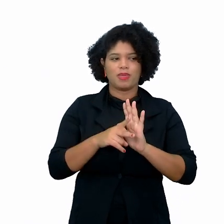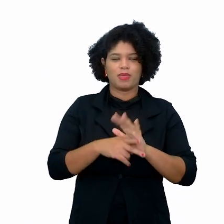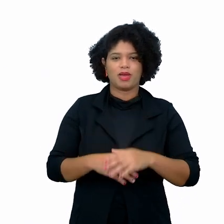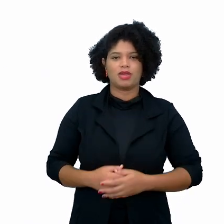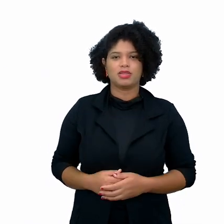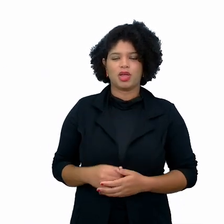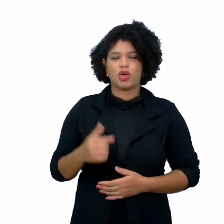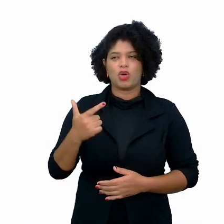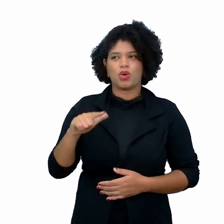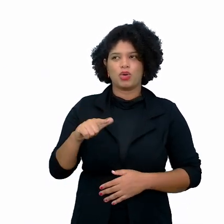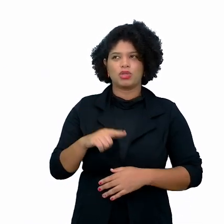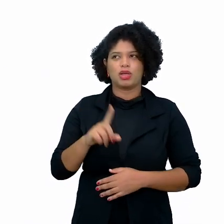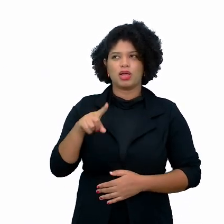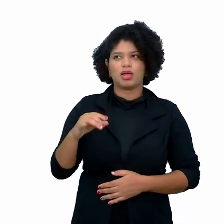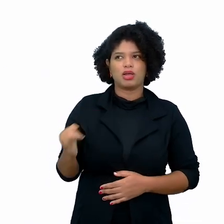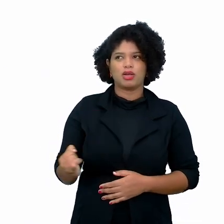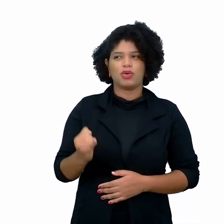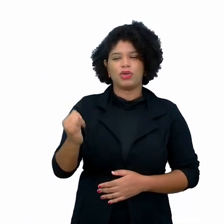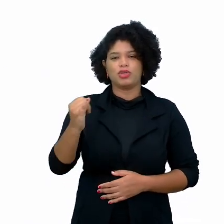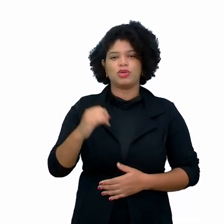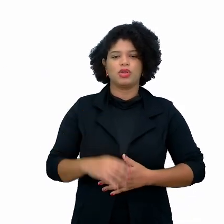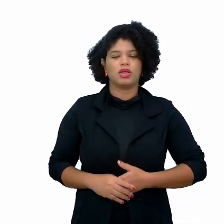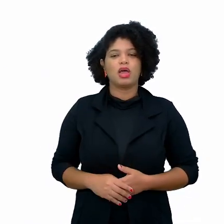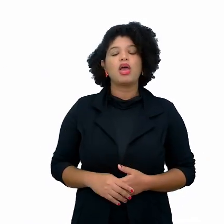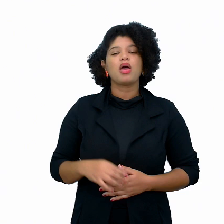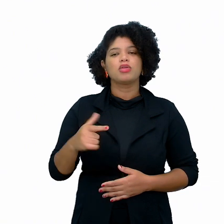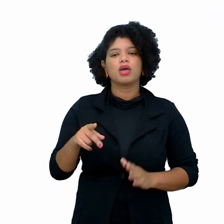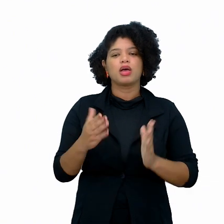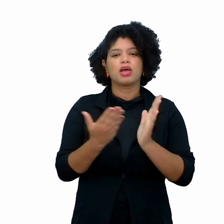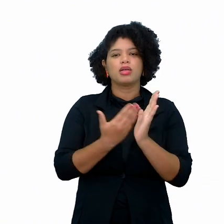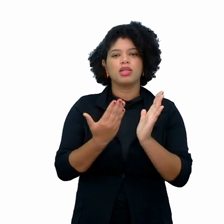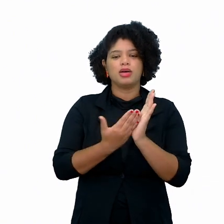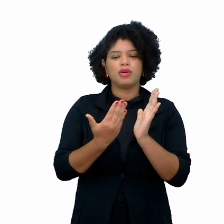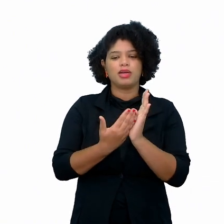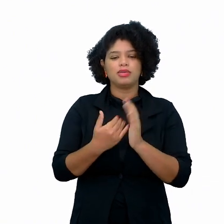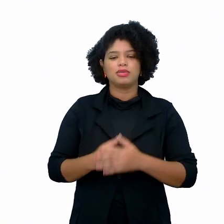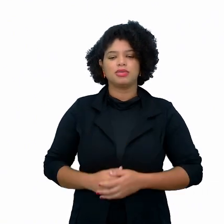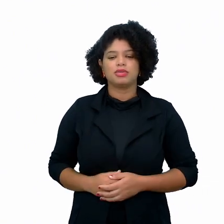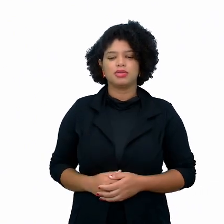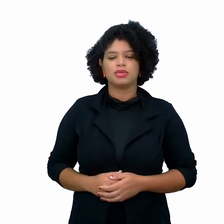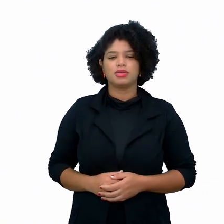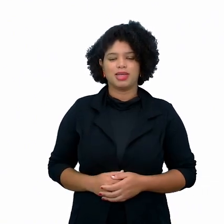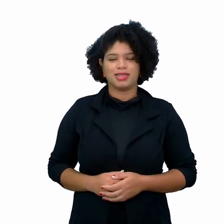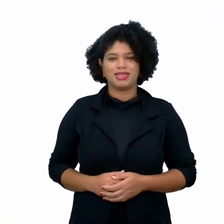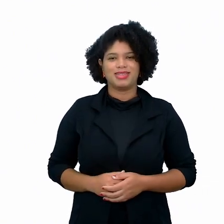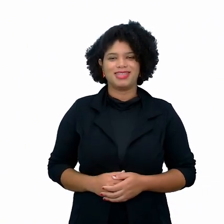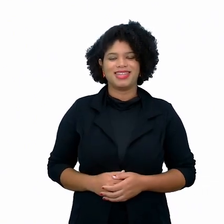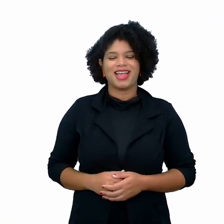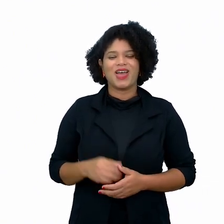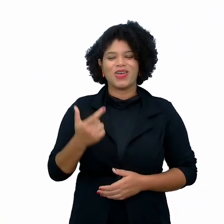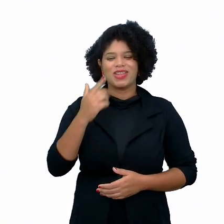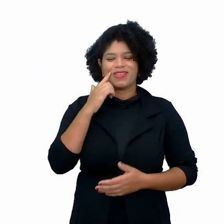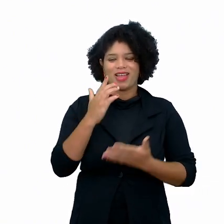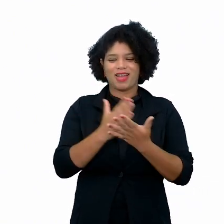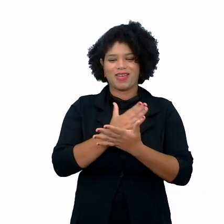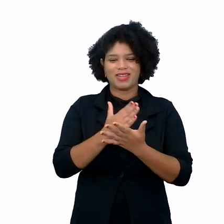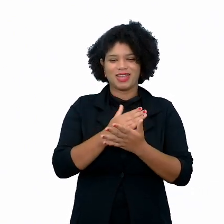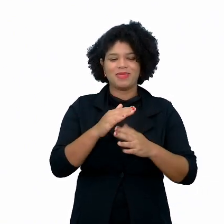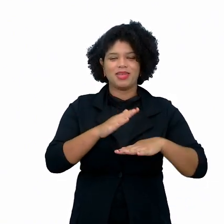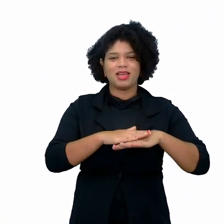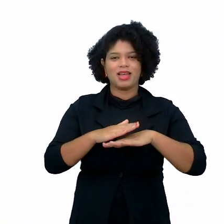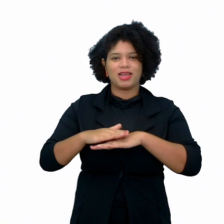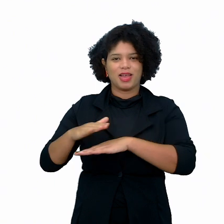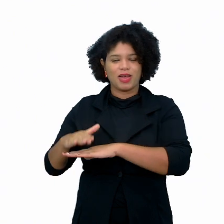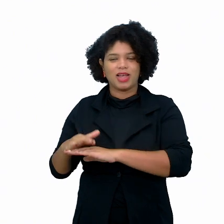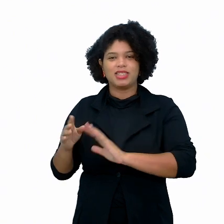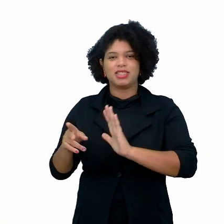é importante providenciar livros, enciclopédias, revistas para que as crianças possam,